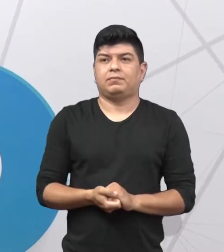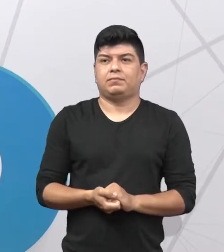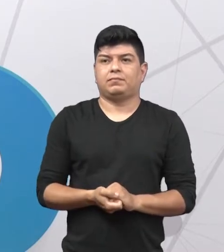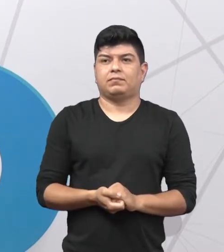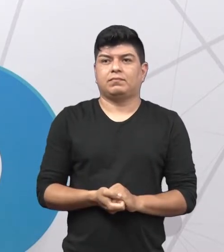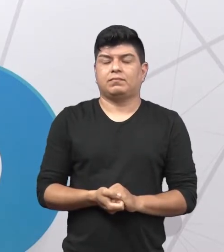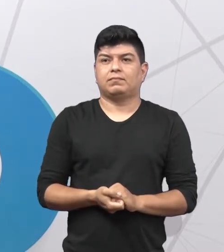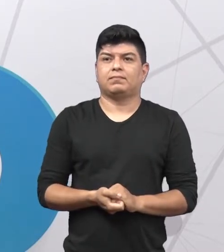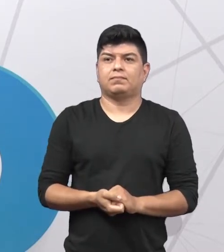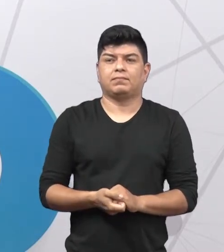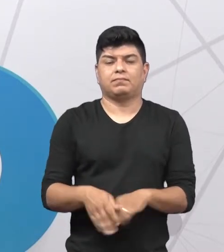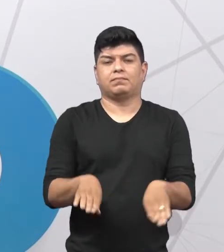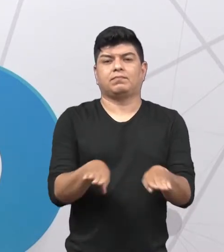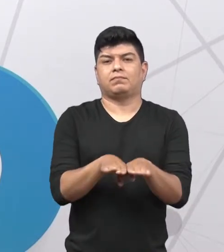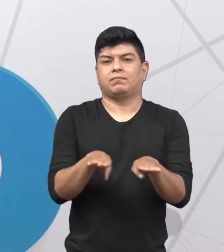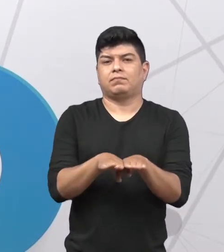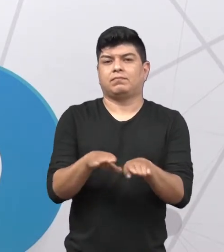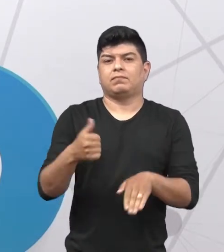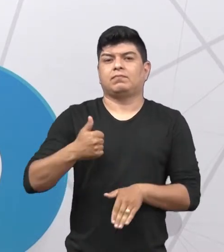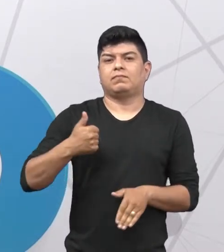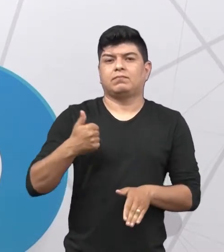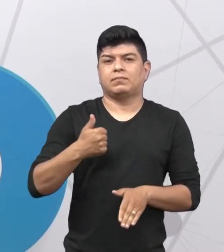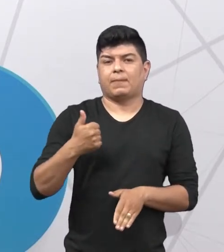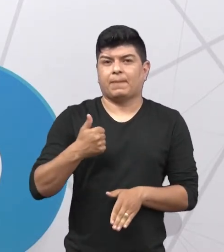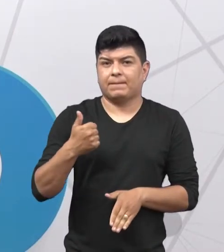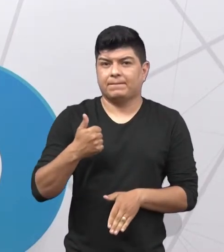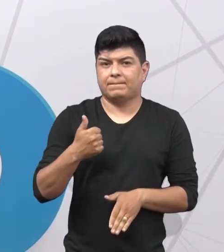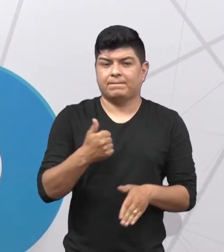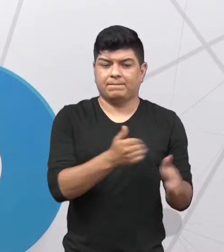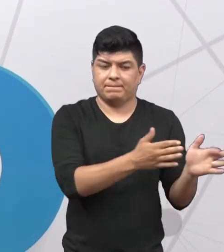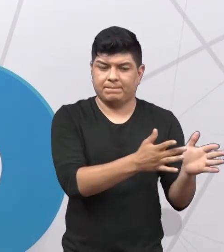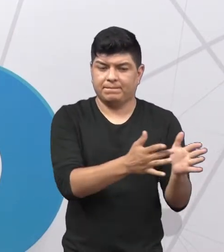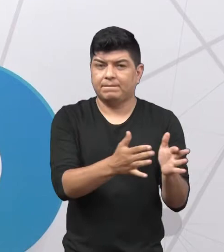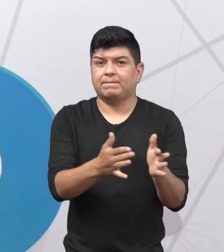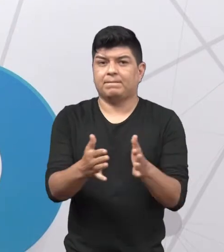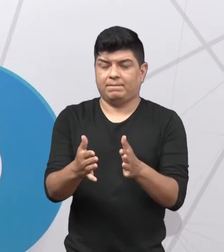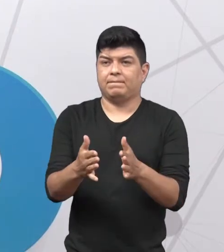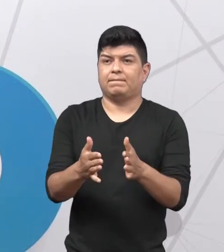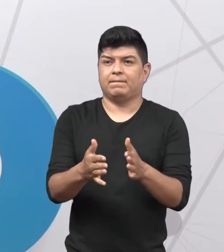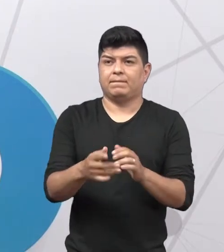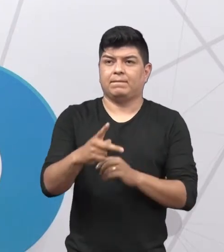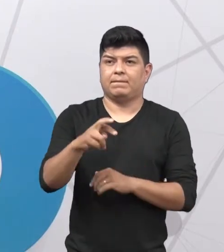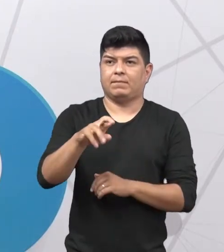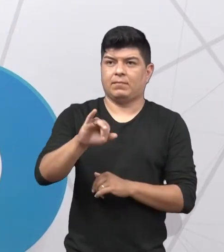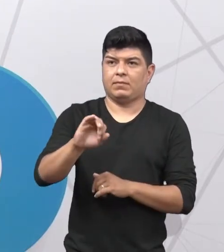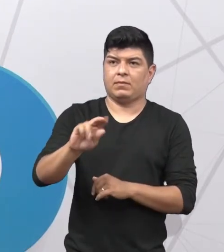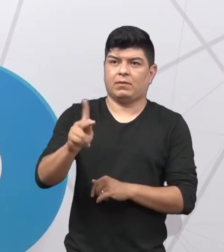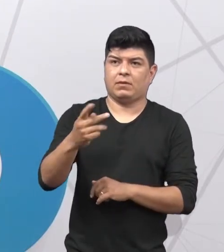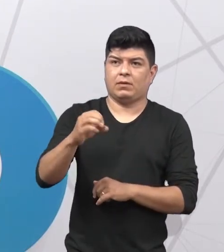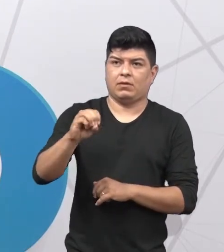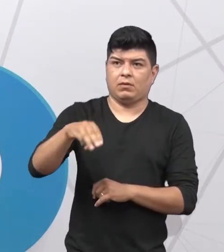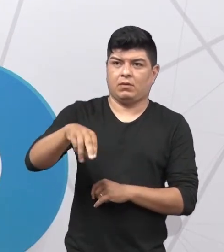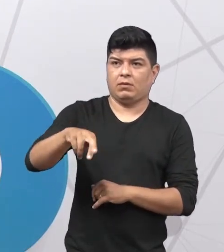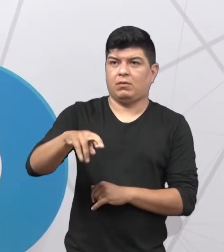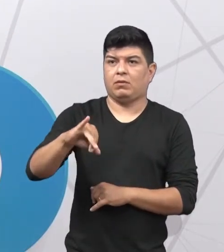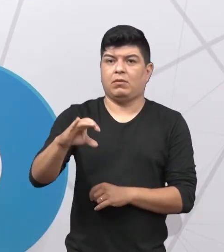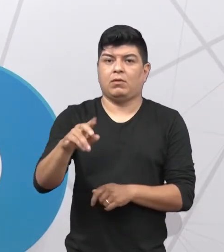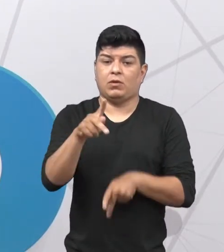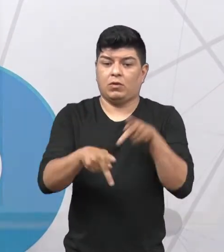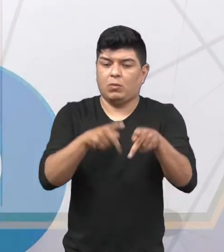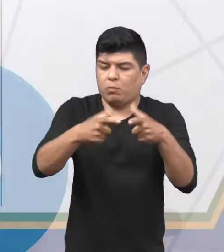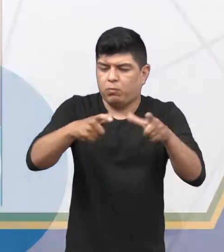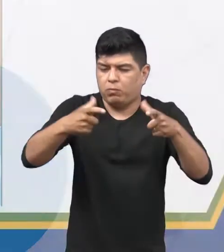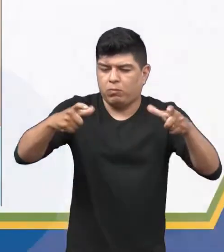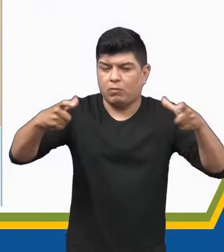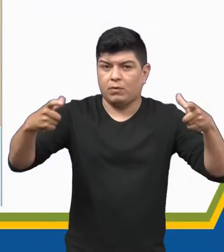E também nesse primeiro momento, nesse período ainda pré-homérico, houve um aumento populacional, e com esse